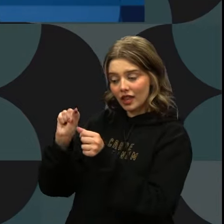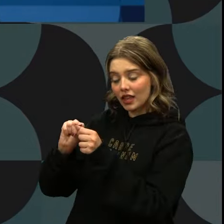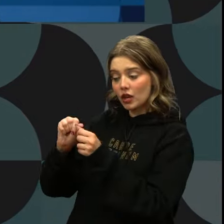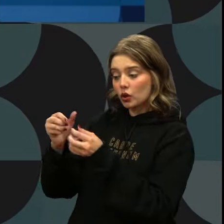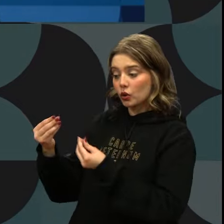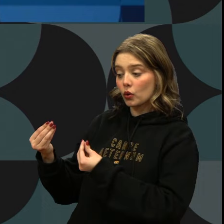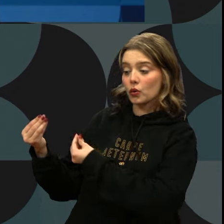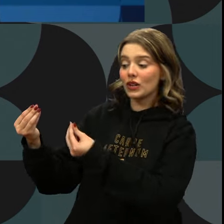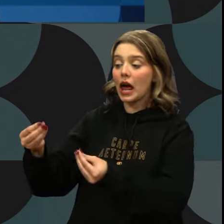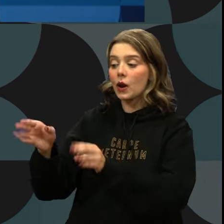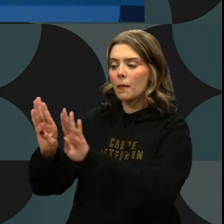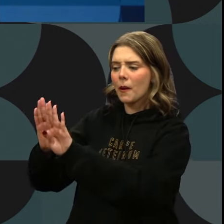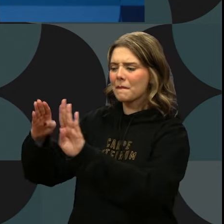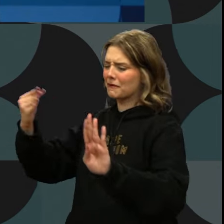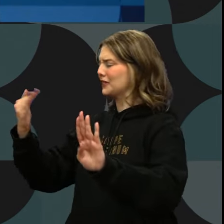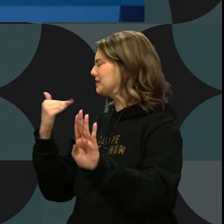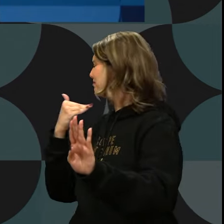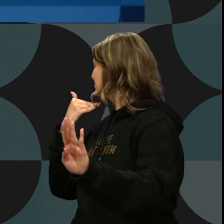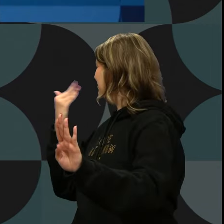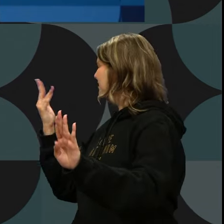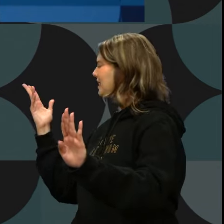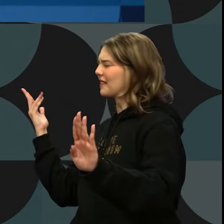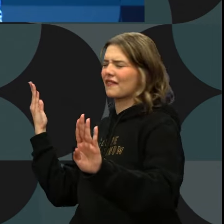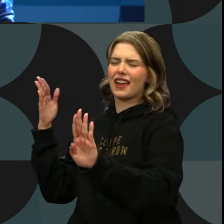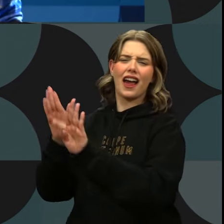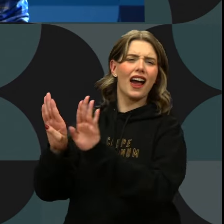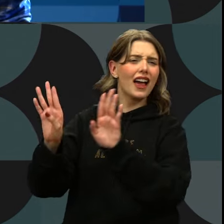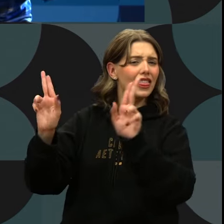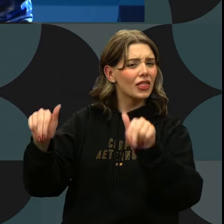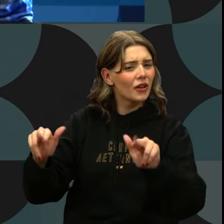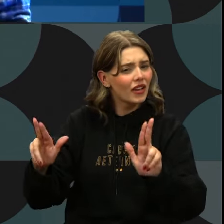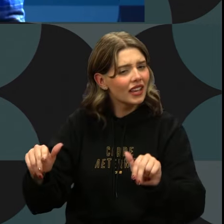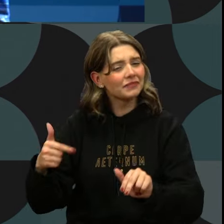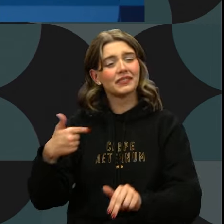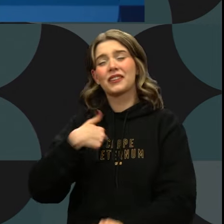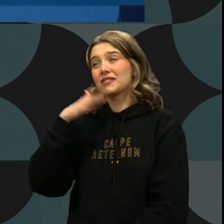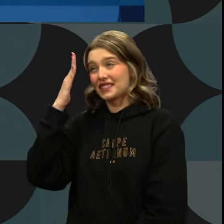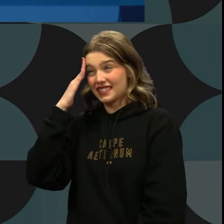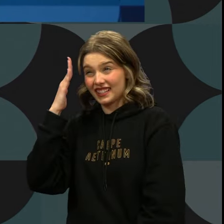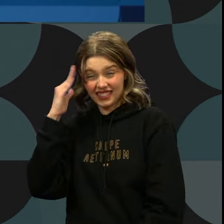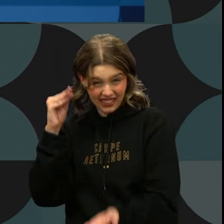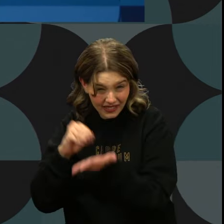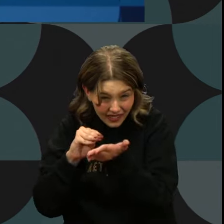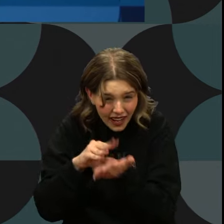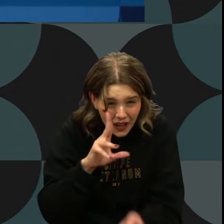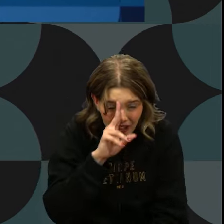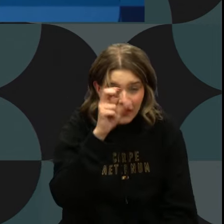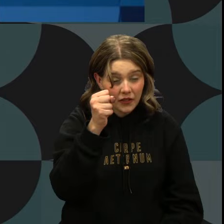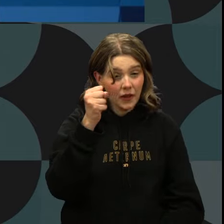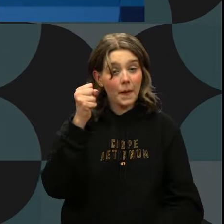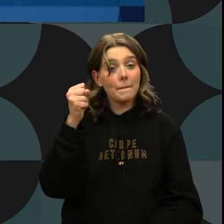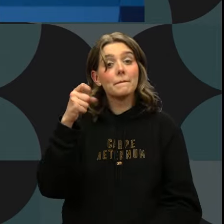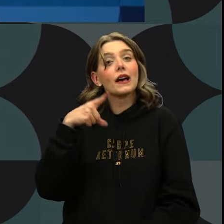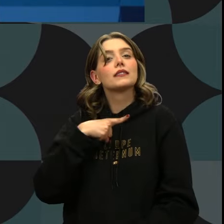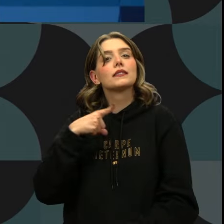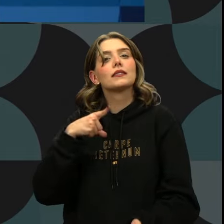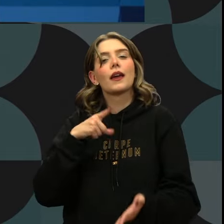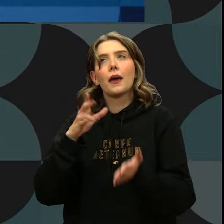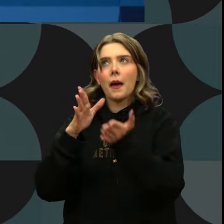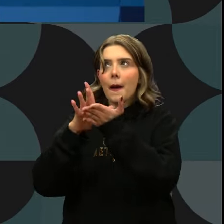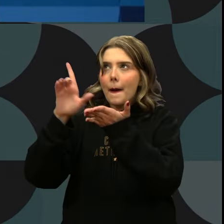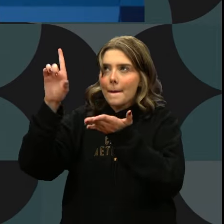porta aberta, a qual ninguém pode fechar. Sei que você tem pouca força, mas guardou a minha palavra e